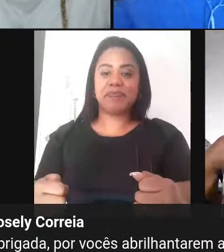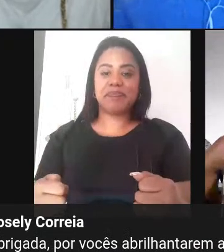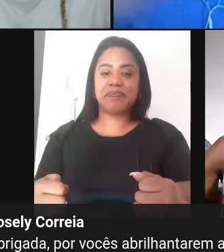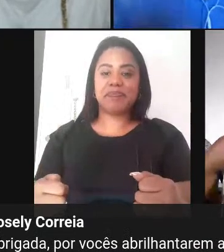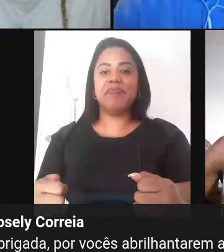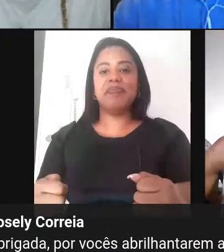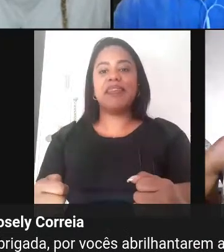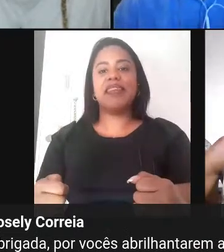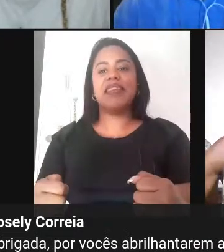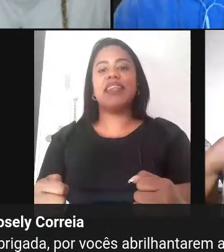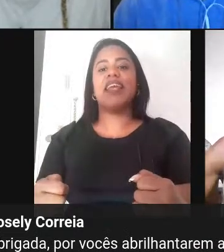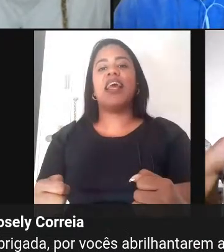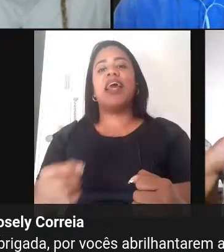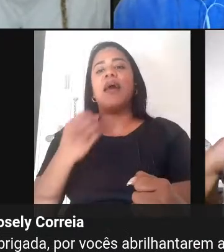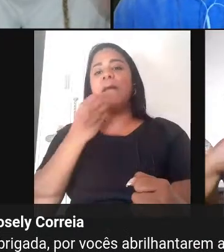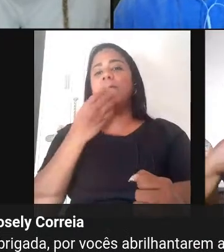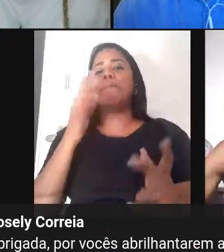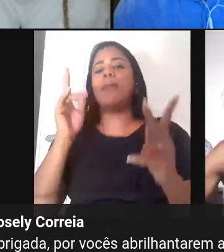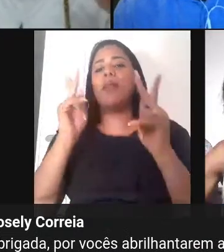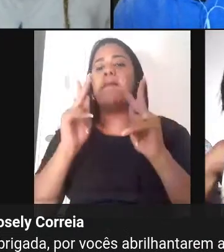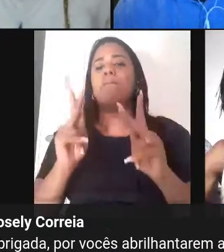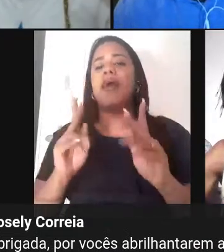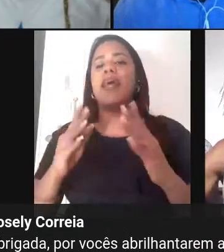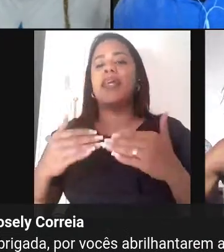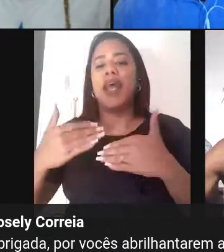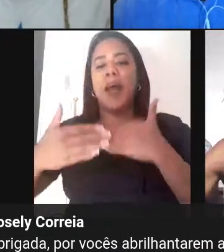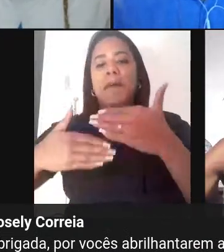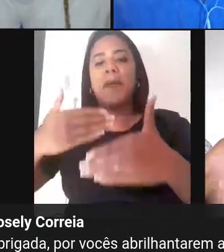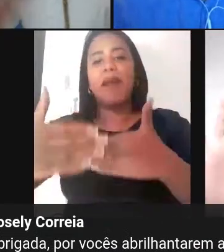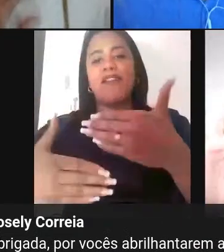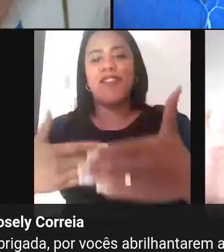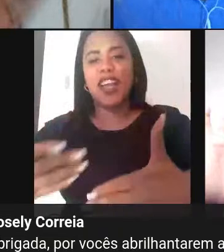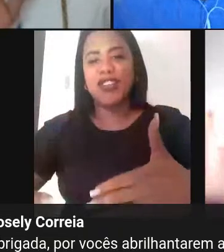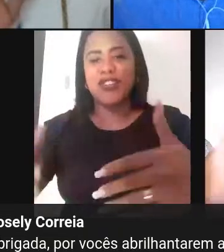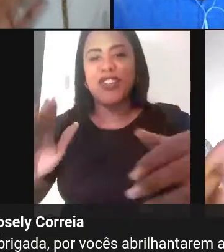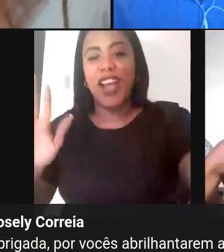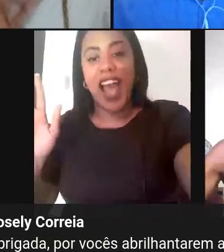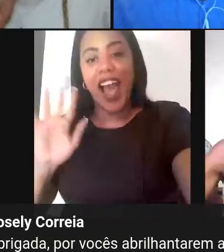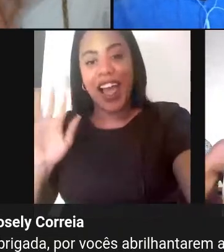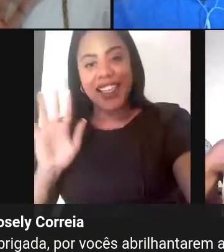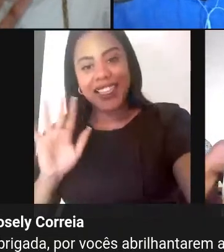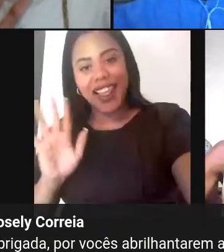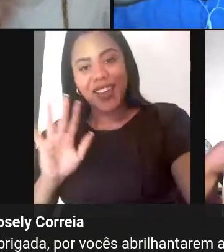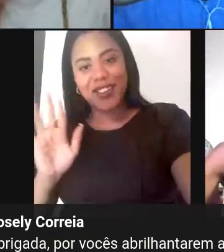caminho é sempre para frente. Até um dia, até breve. Até um dia.